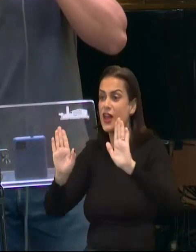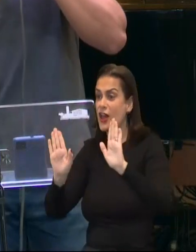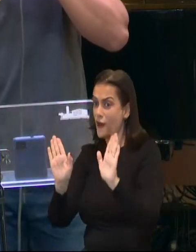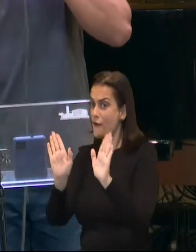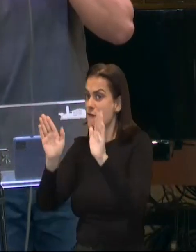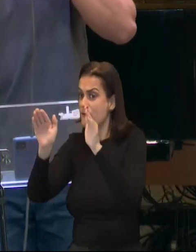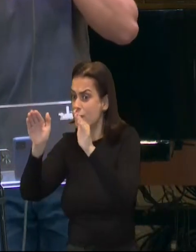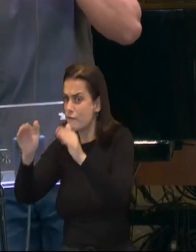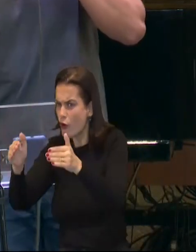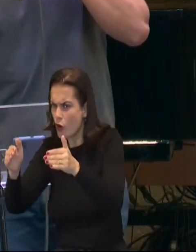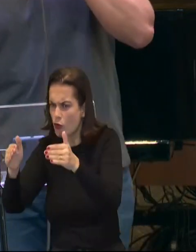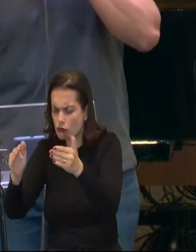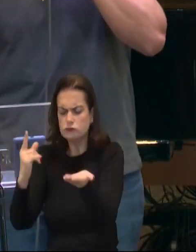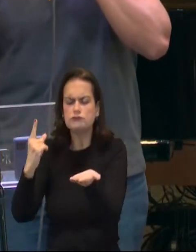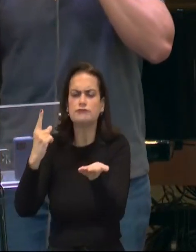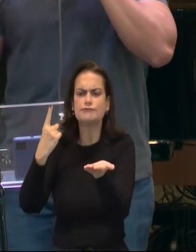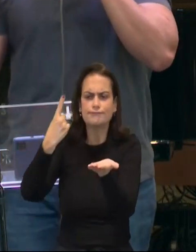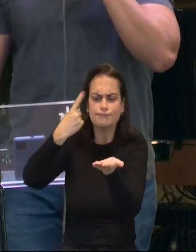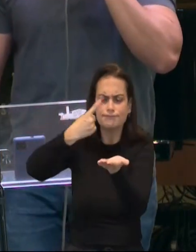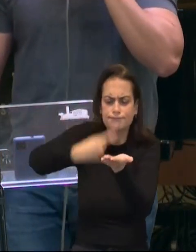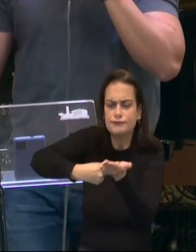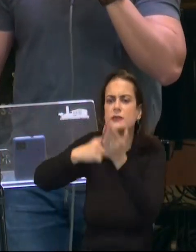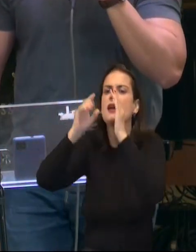foco na missão,